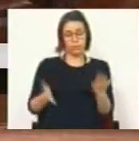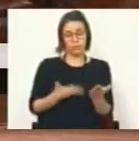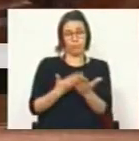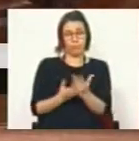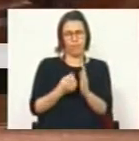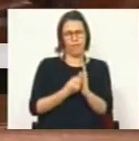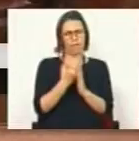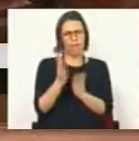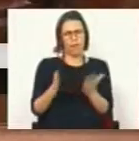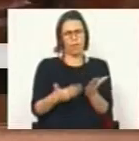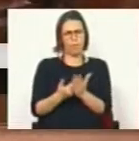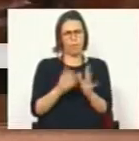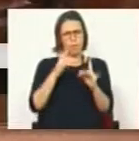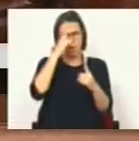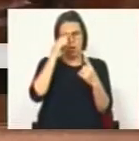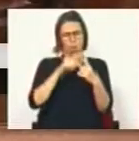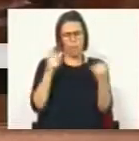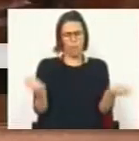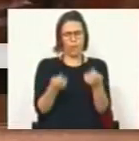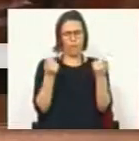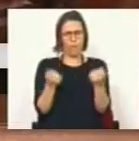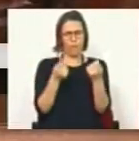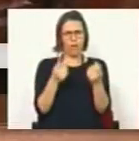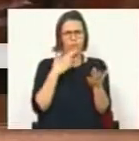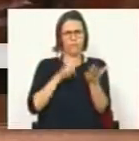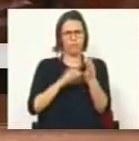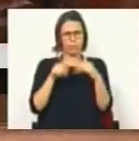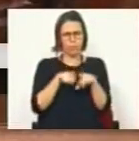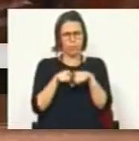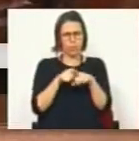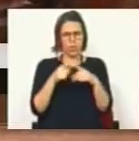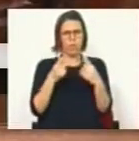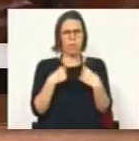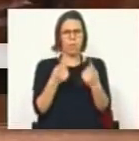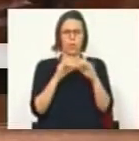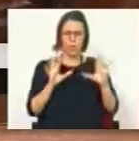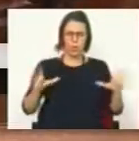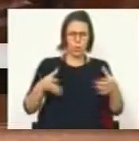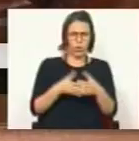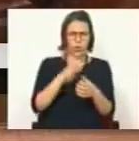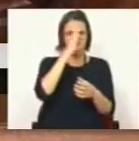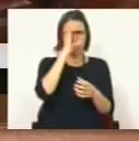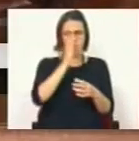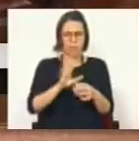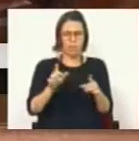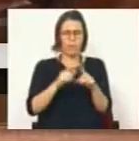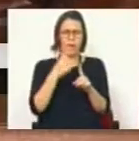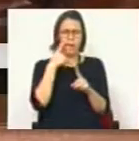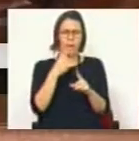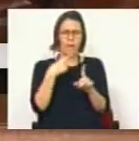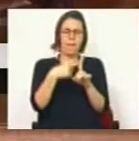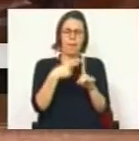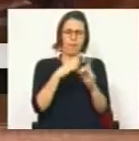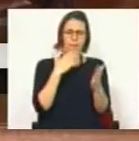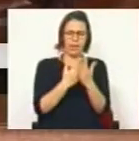têm apresentado variadíssimas propostas no sentido de promover efetivas políticas de mobilidade coletiva, tendo em conta os seus amplos e reconhecidos